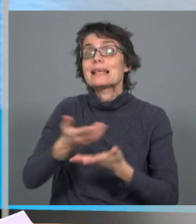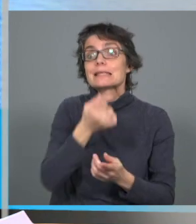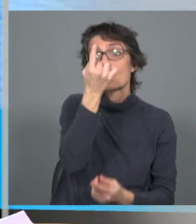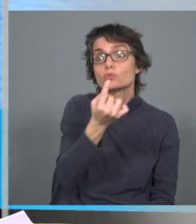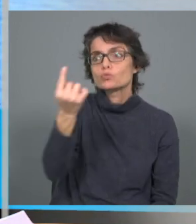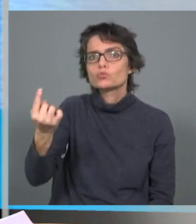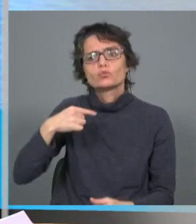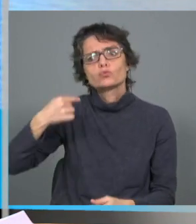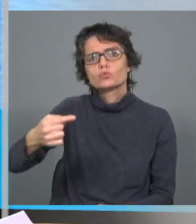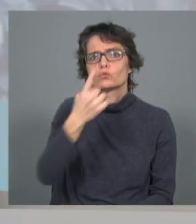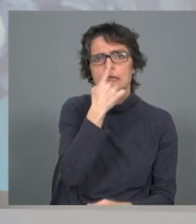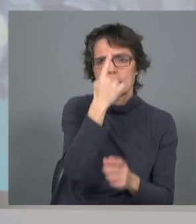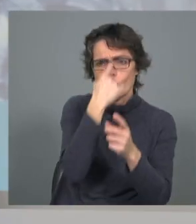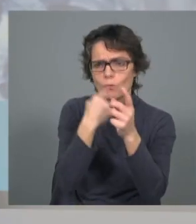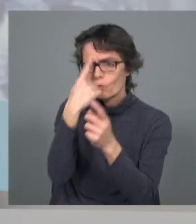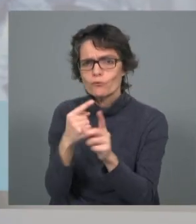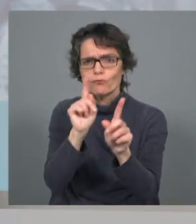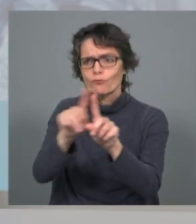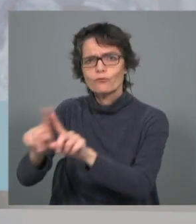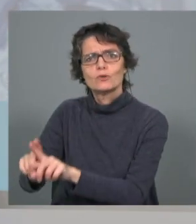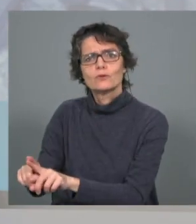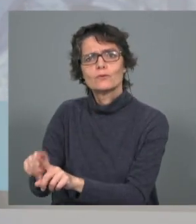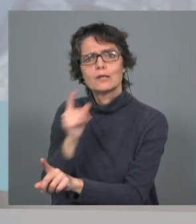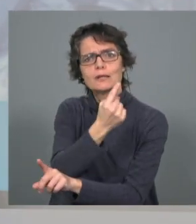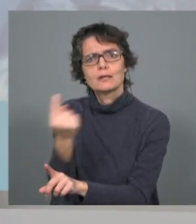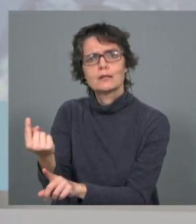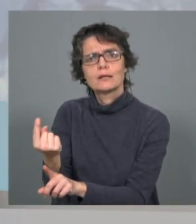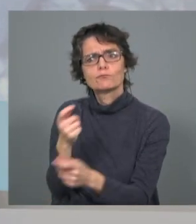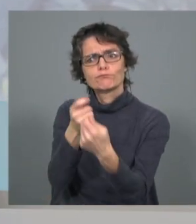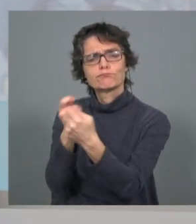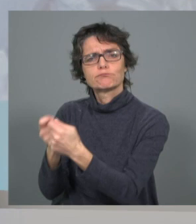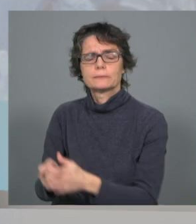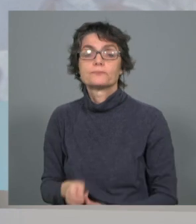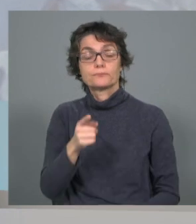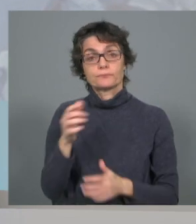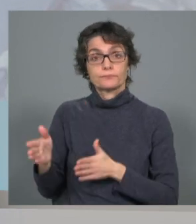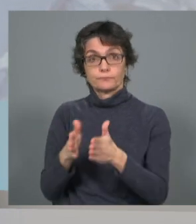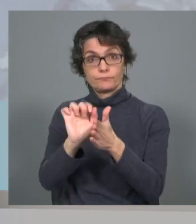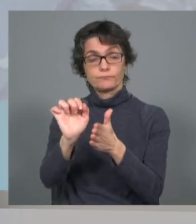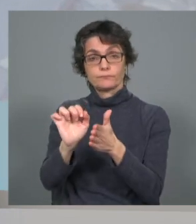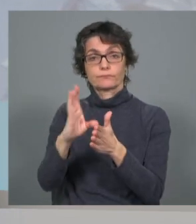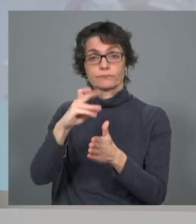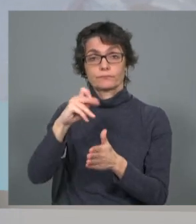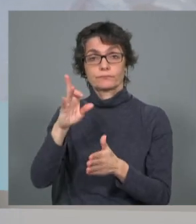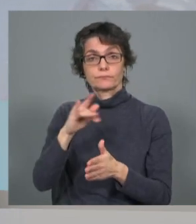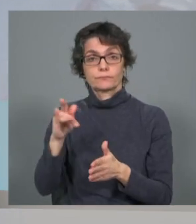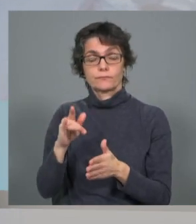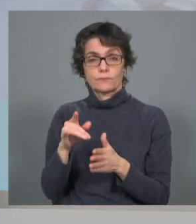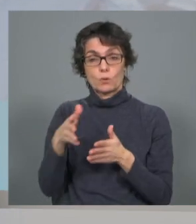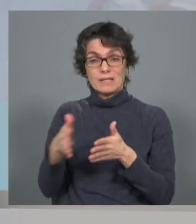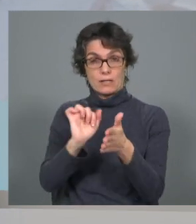presente. E essa foi desde logo uma opção estratégica, deixem-me perguntar assim, da Cáritas Diocesana de Lisboa, de estar